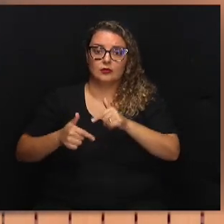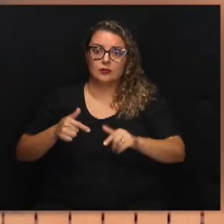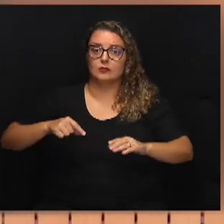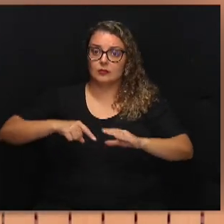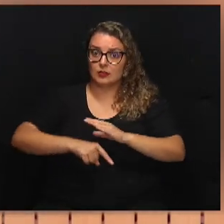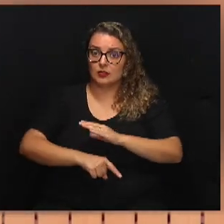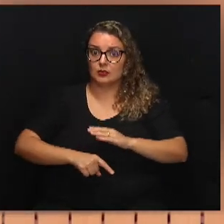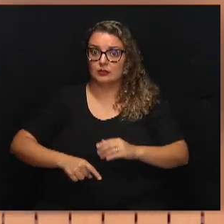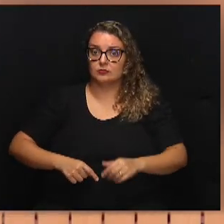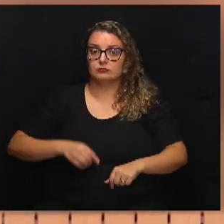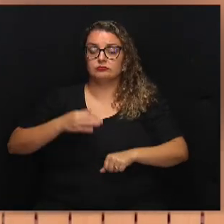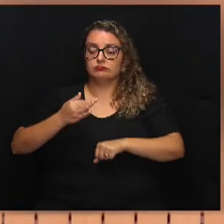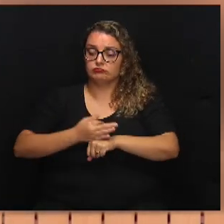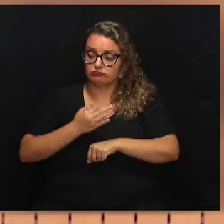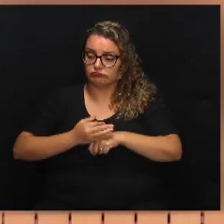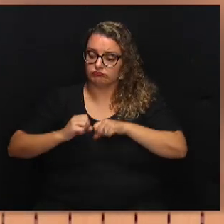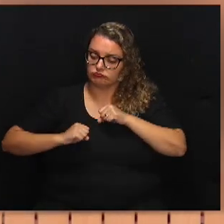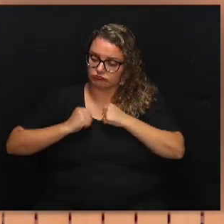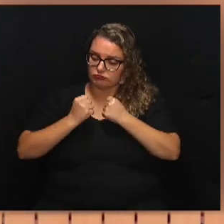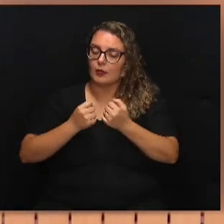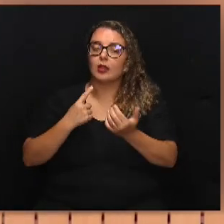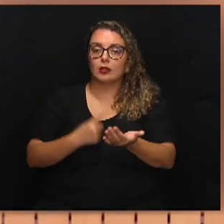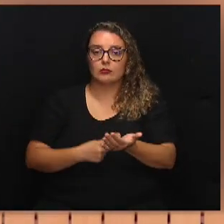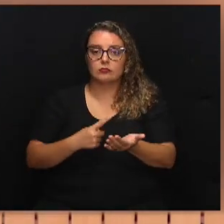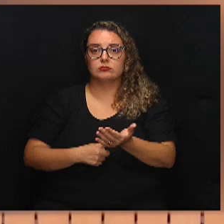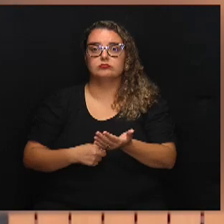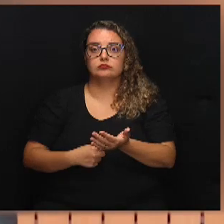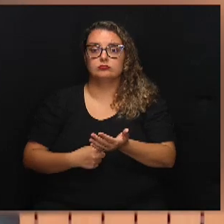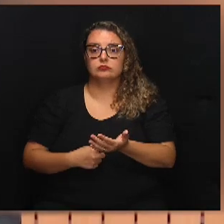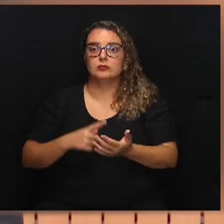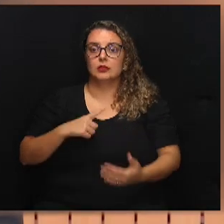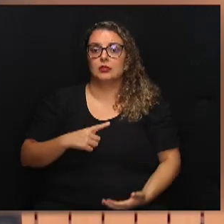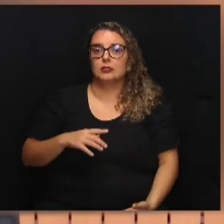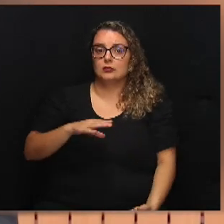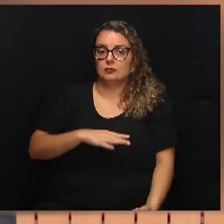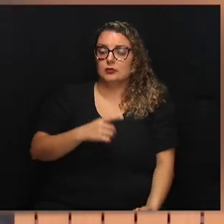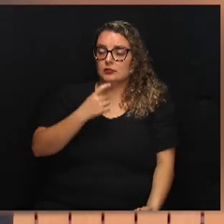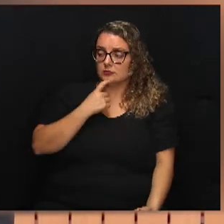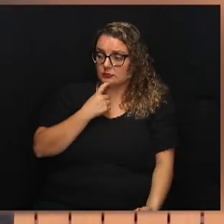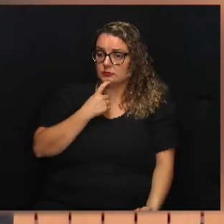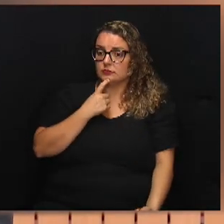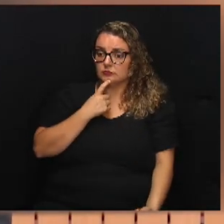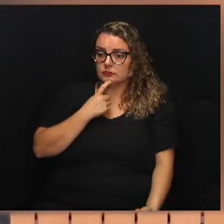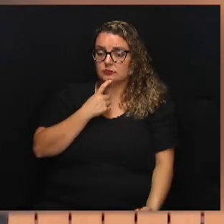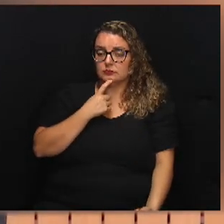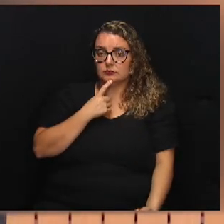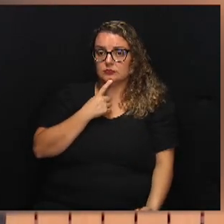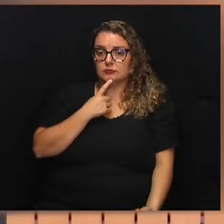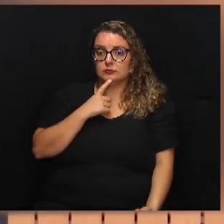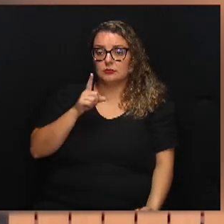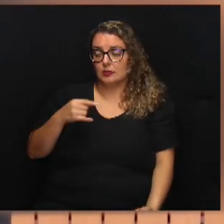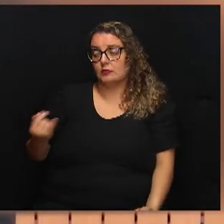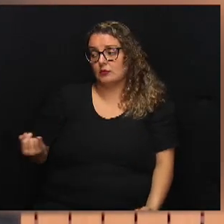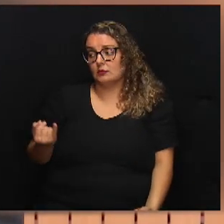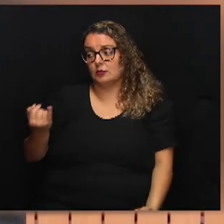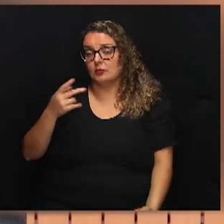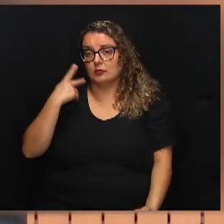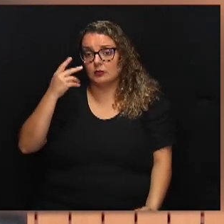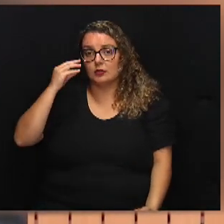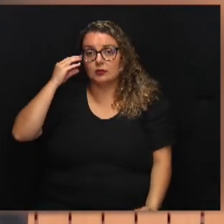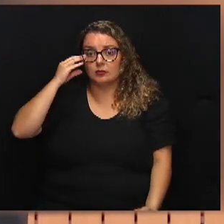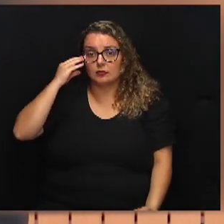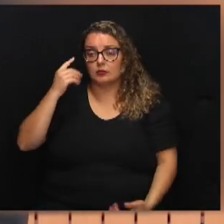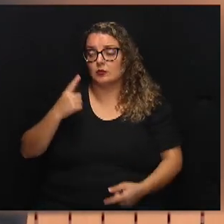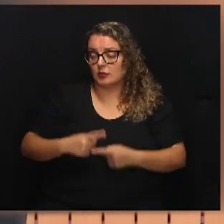intenso, no comprometimento que ele tem com a cidade de Campinas. E foi muito importante, vereador Cirilo, porque a